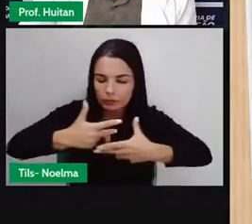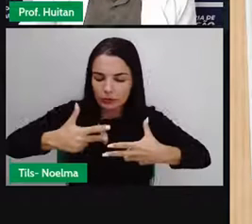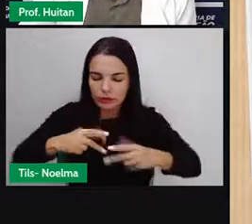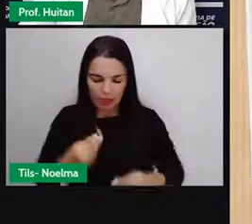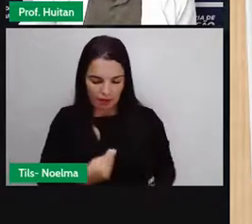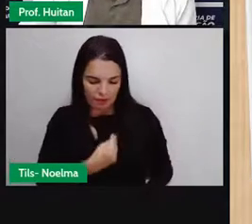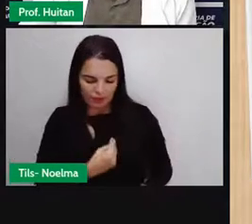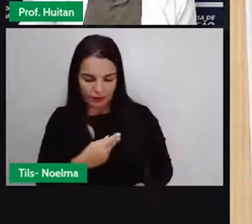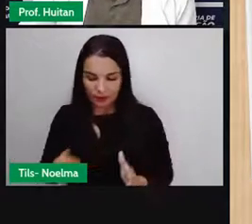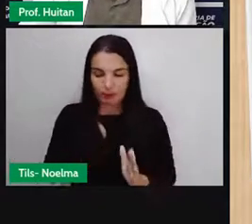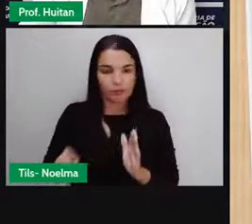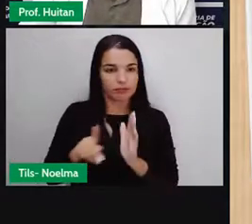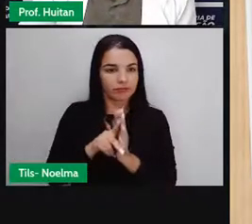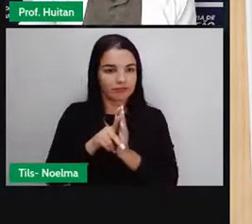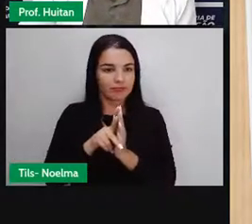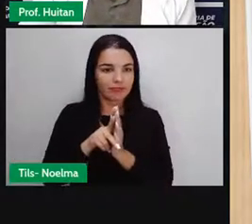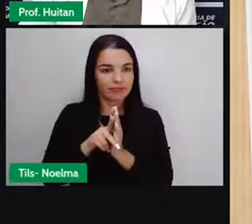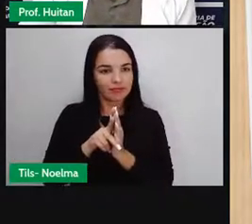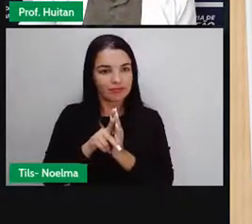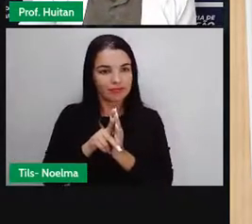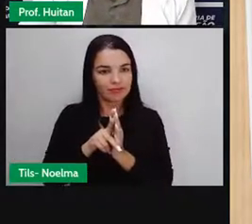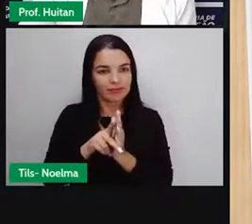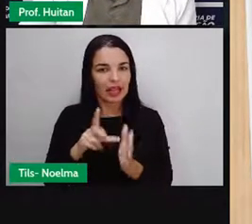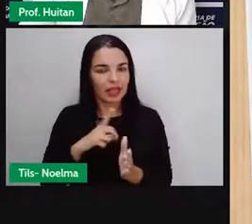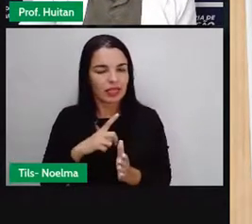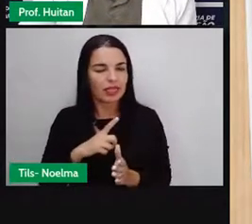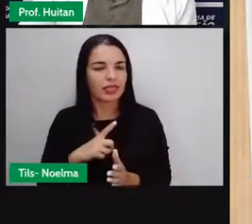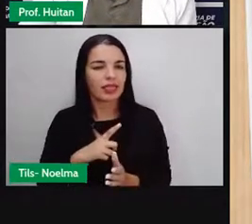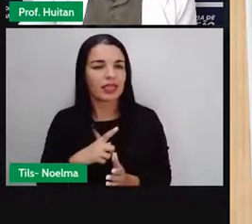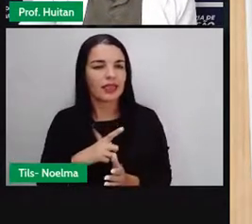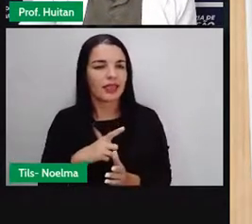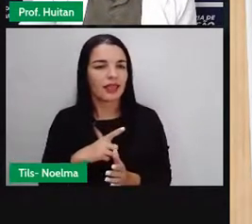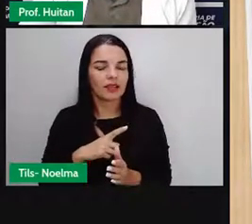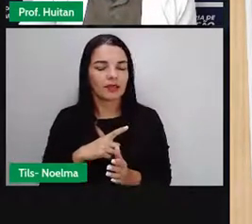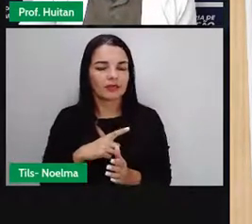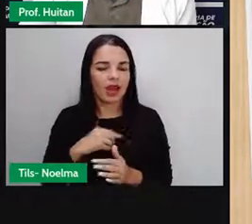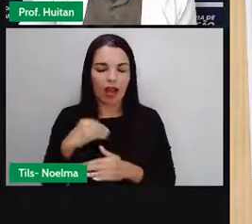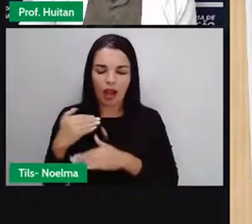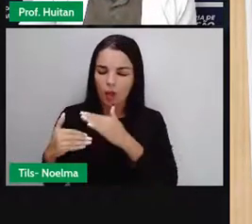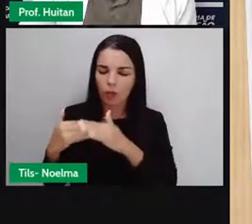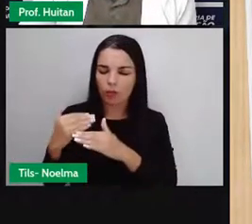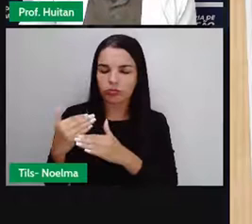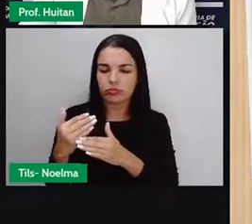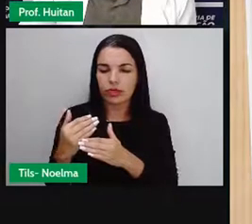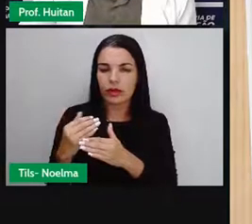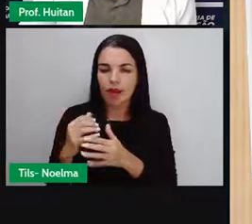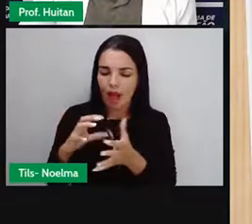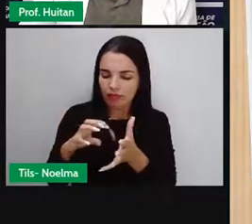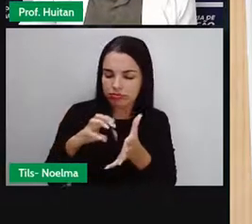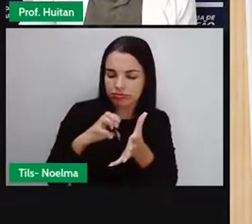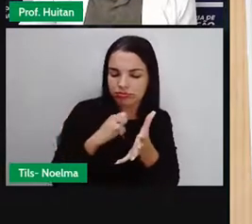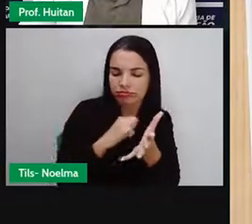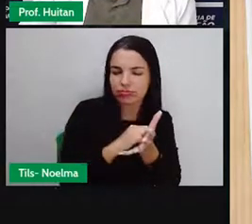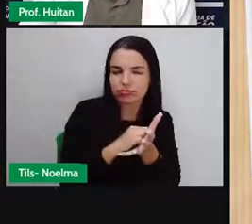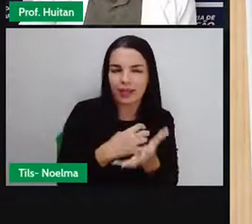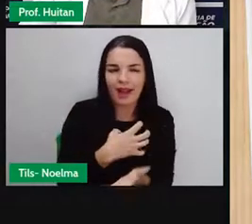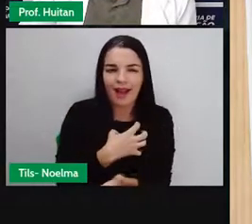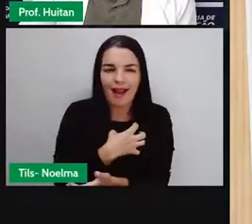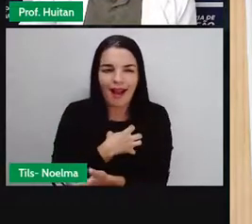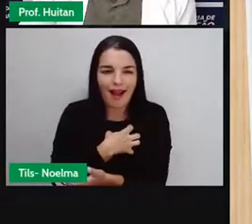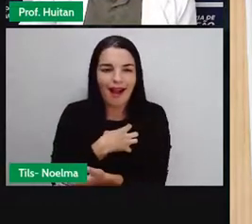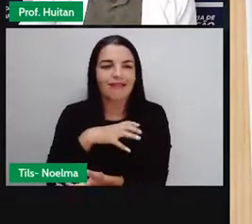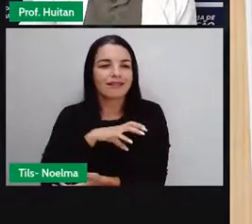vida e tentar, de certa forma, nos emancipar com